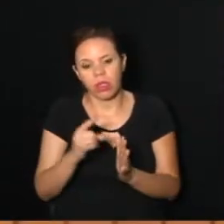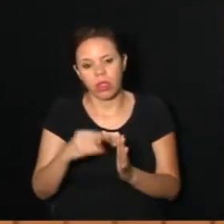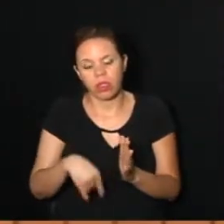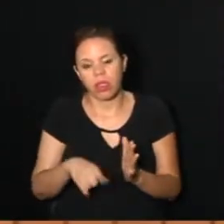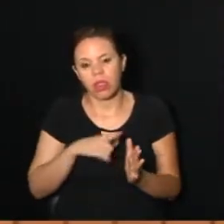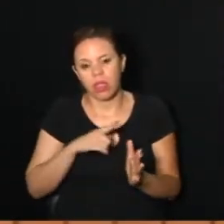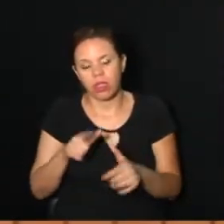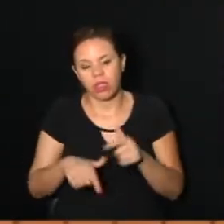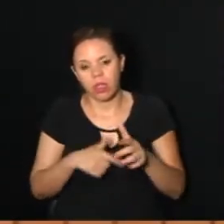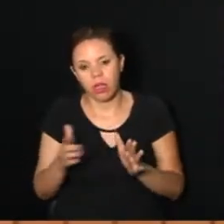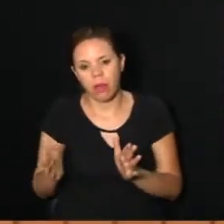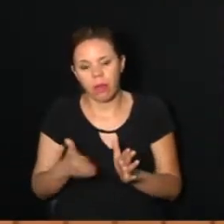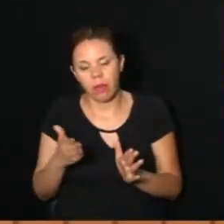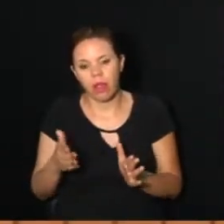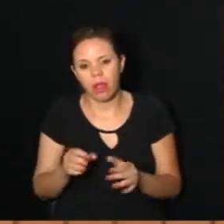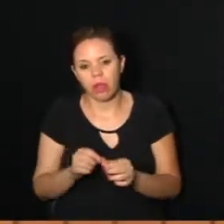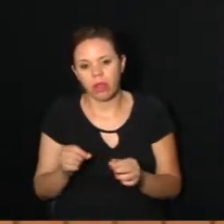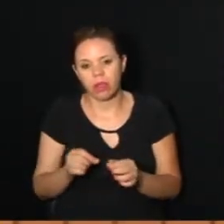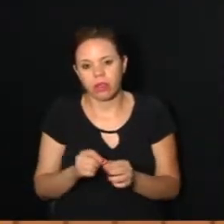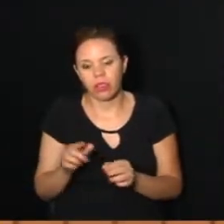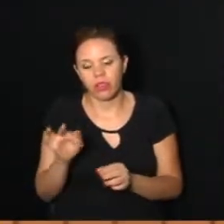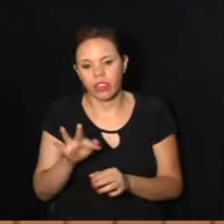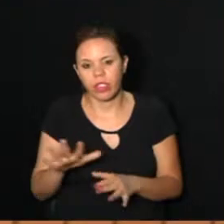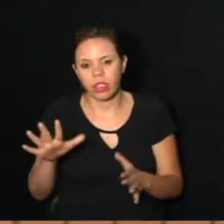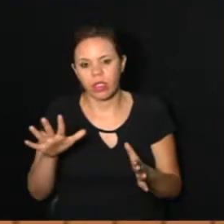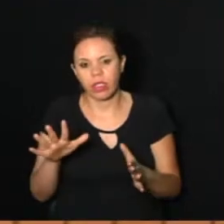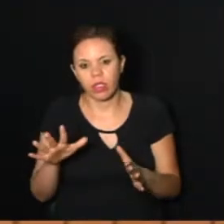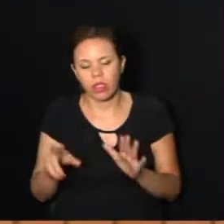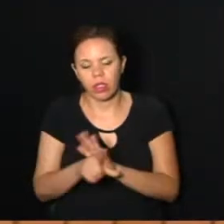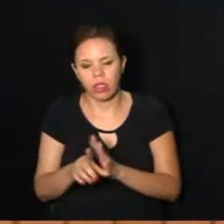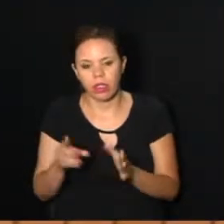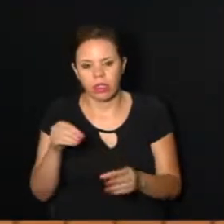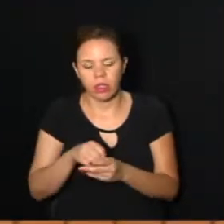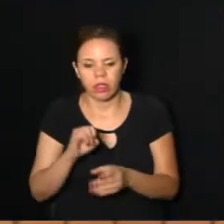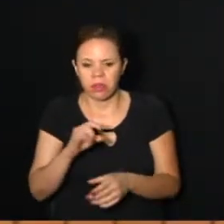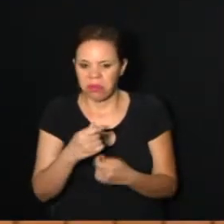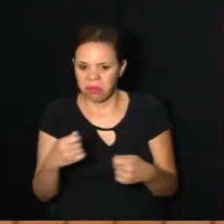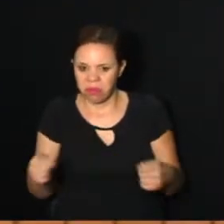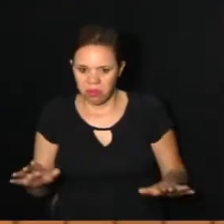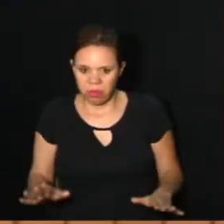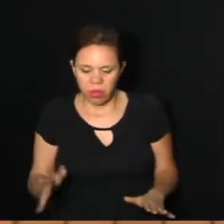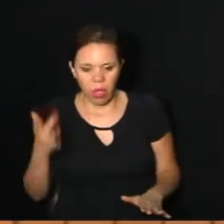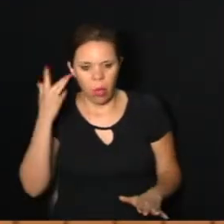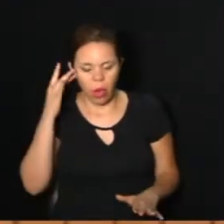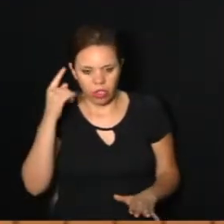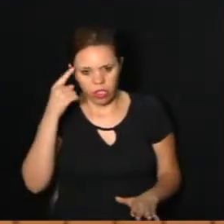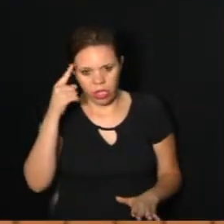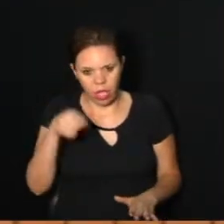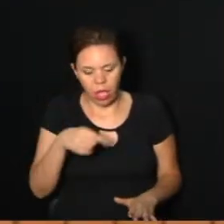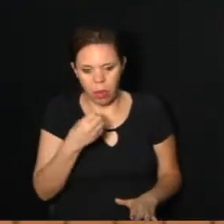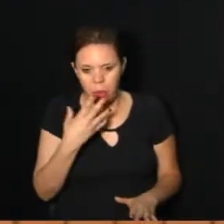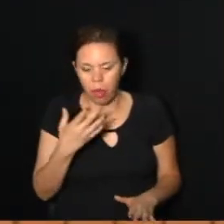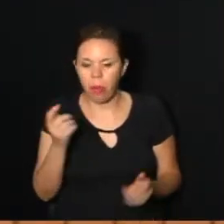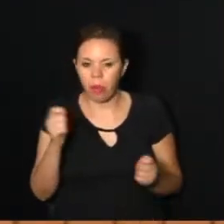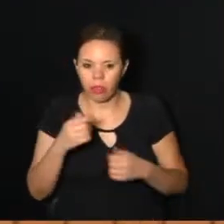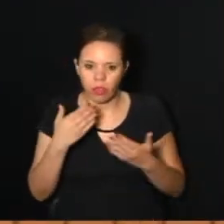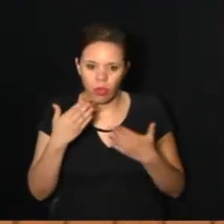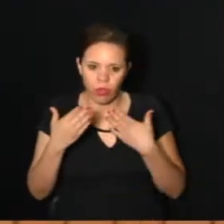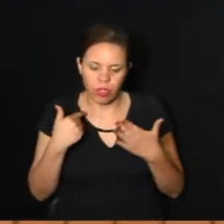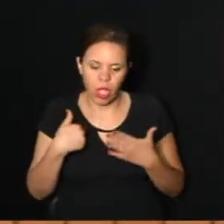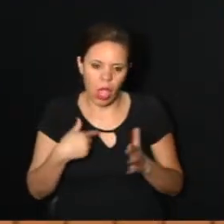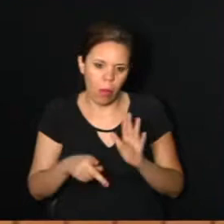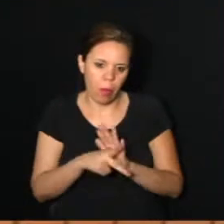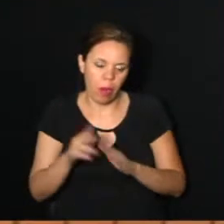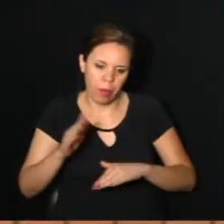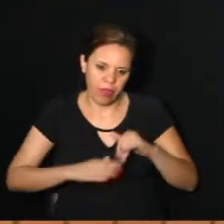produção no âmbito federativo. Se não necessitar, eu acho que a ideia é boa, a gente pode conversar, não sou